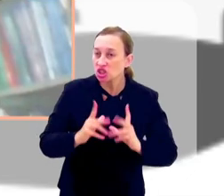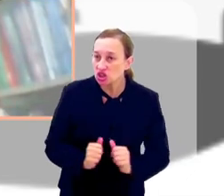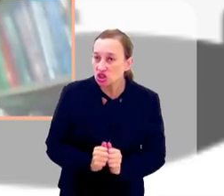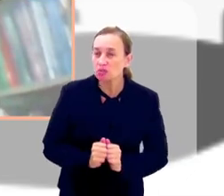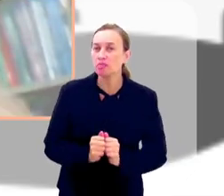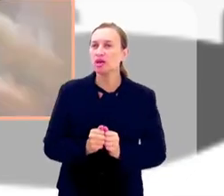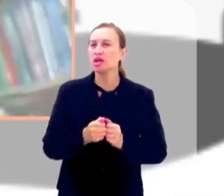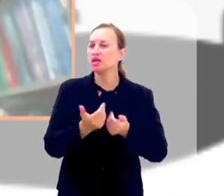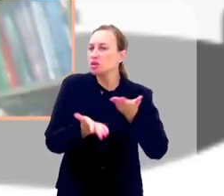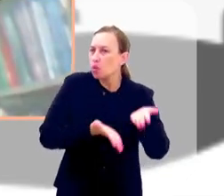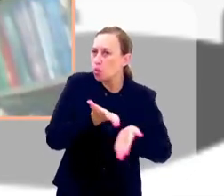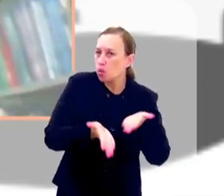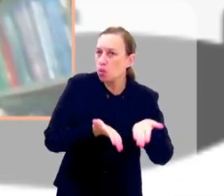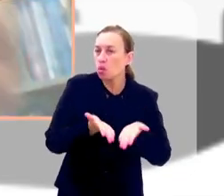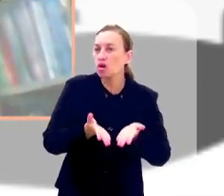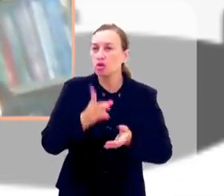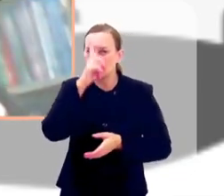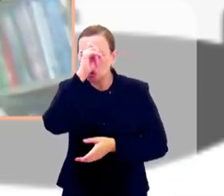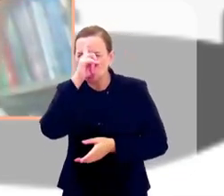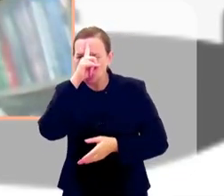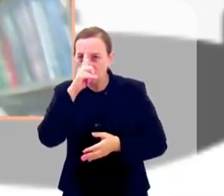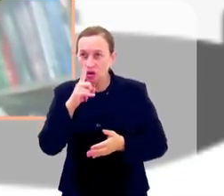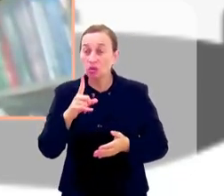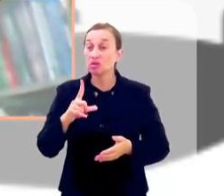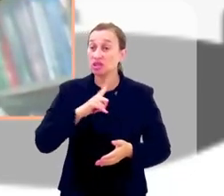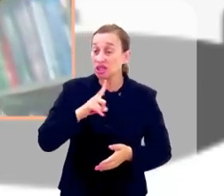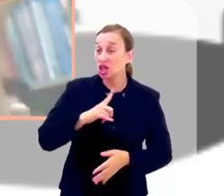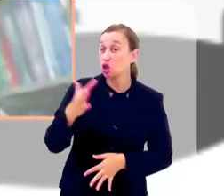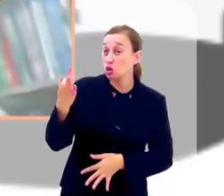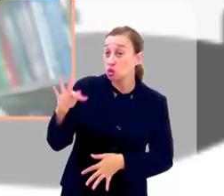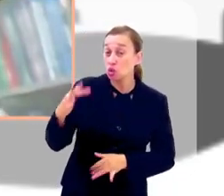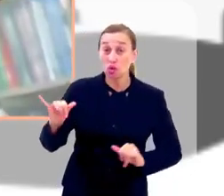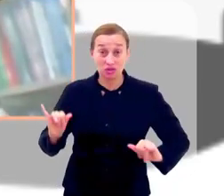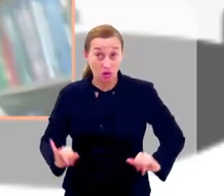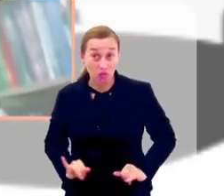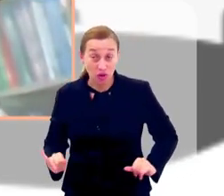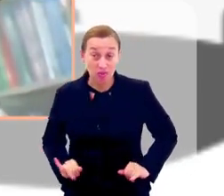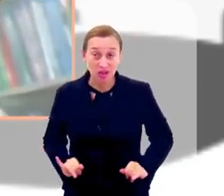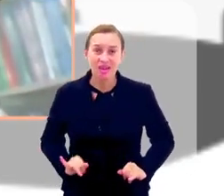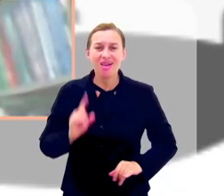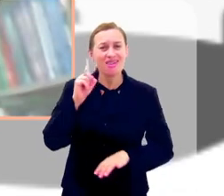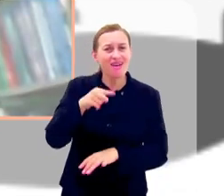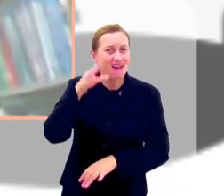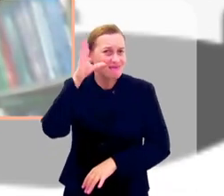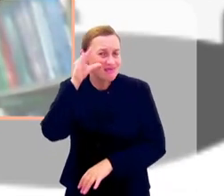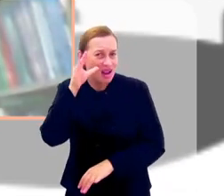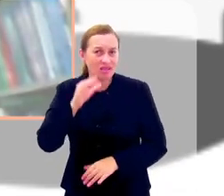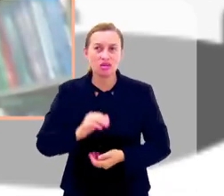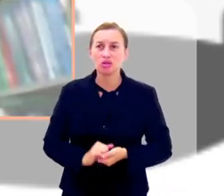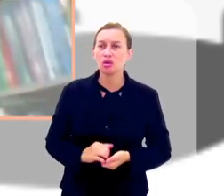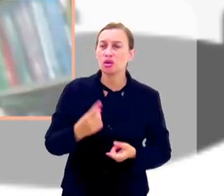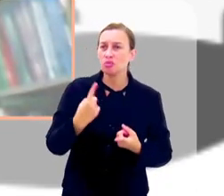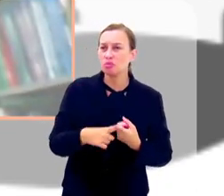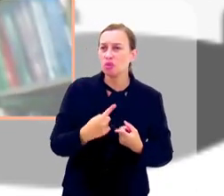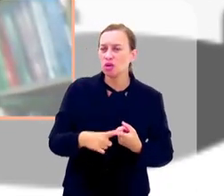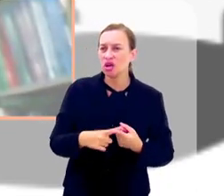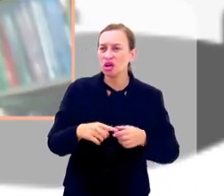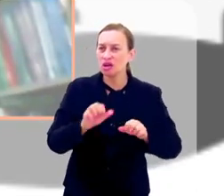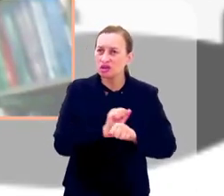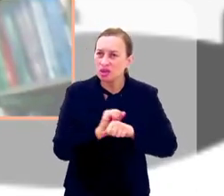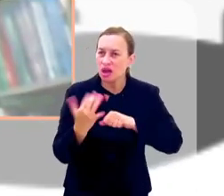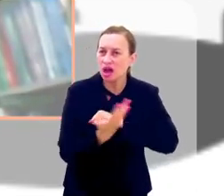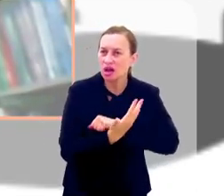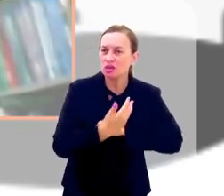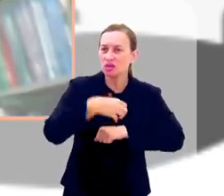de limpeza, asseio, conservação e hotelaria em hospitais, onde você tem muita dor e sofrimento. E é muito interessante que